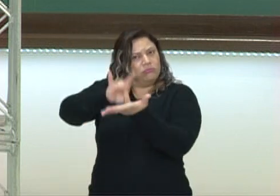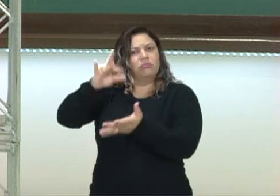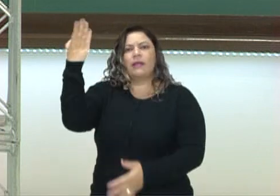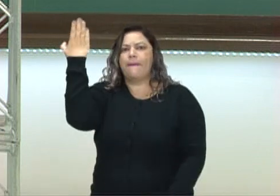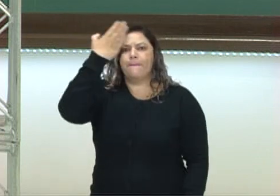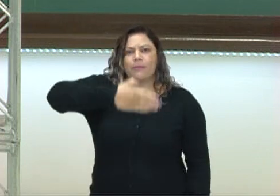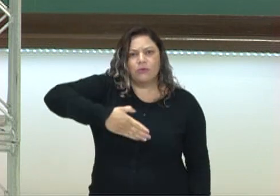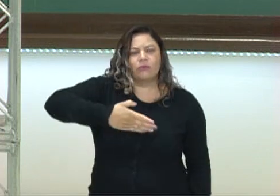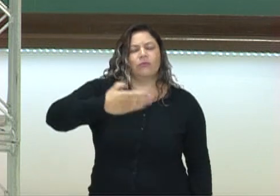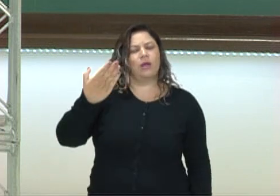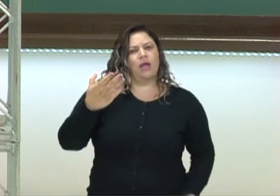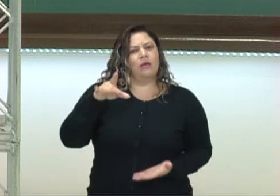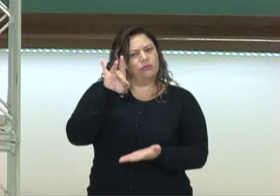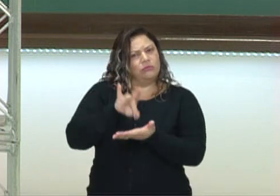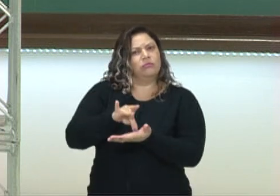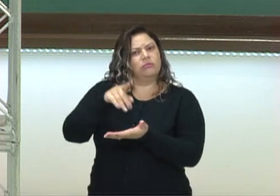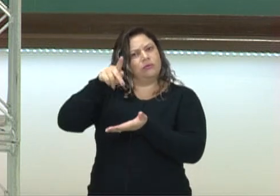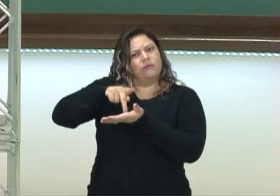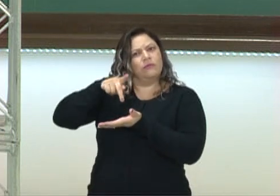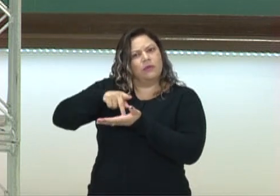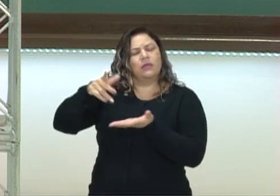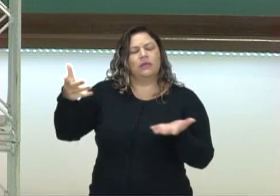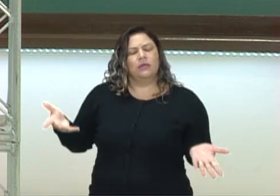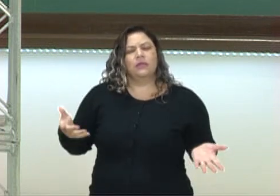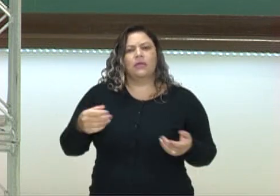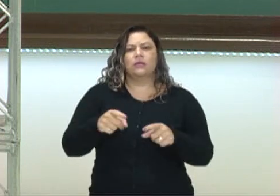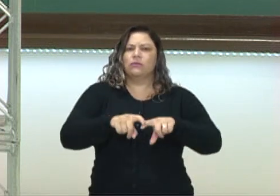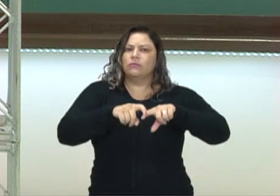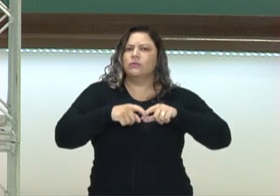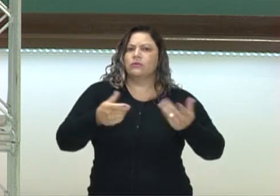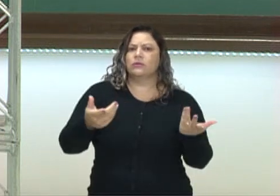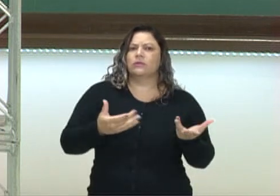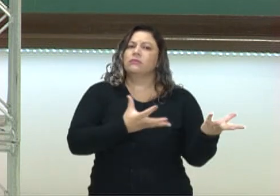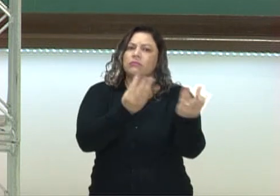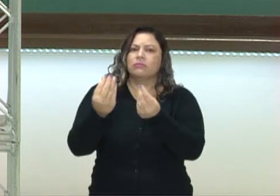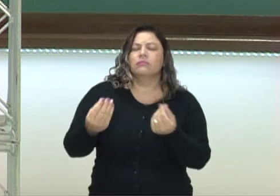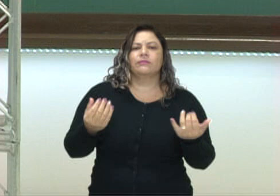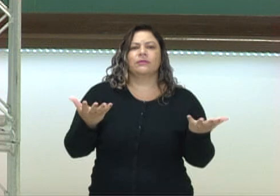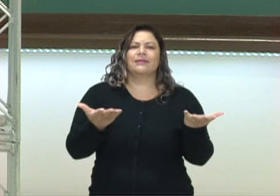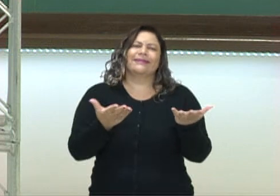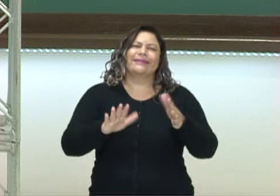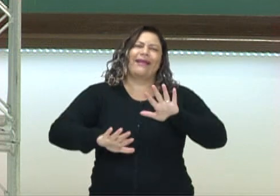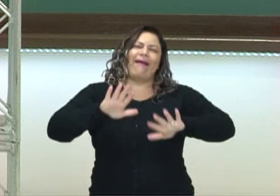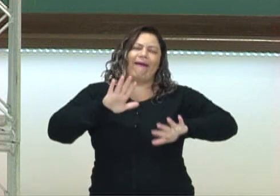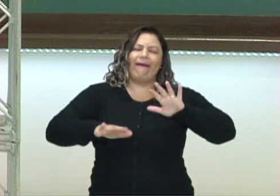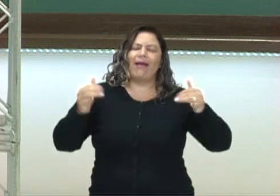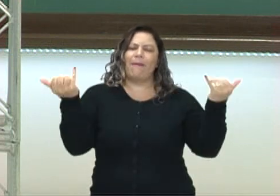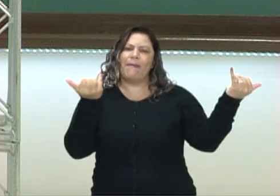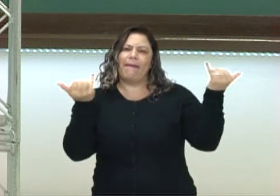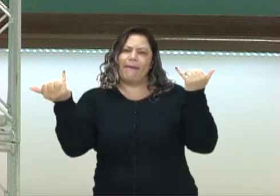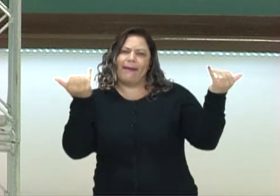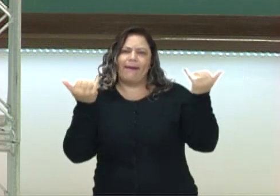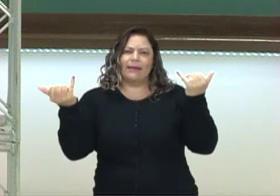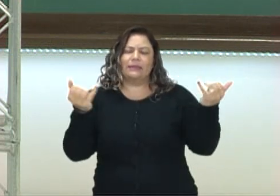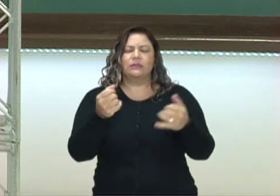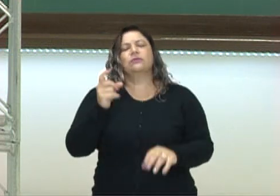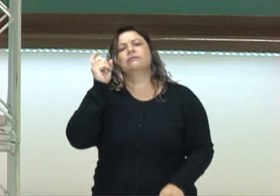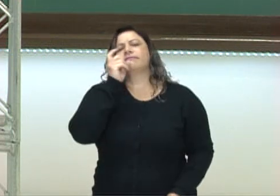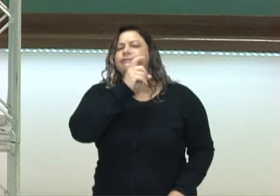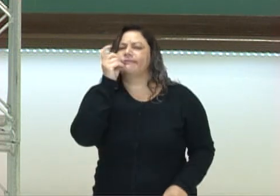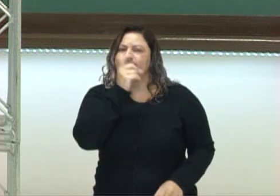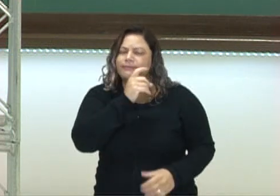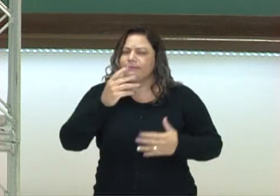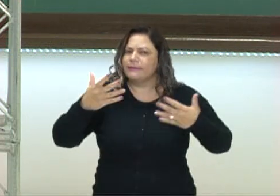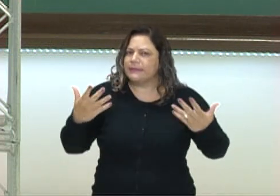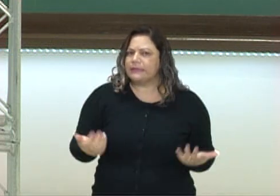comprovado, algo verídico. Por isso que encontramos muitas vezes notícias que não são verdadeiras e elas são chamadas de notícias